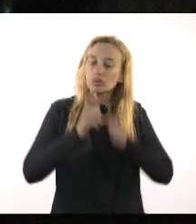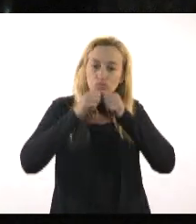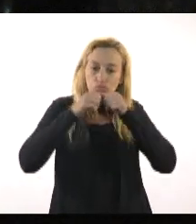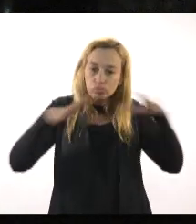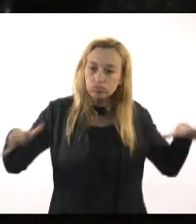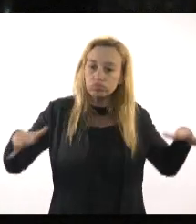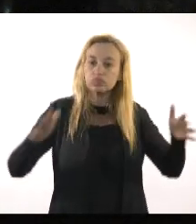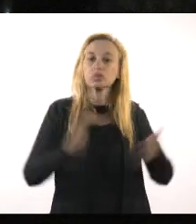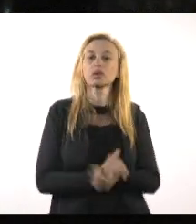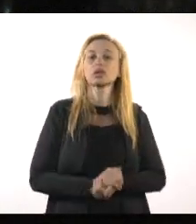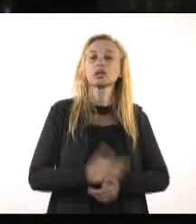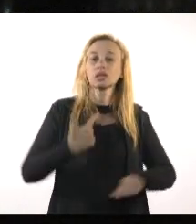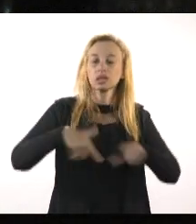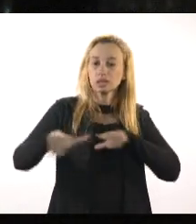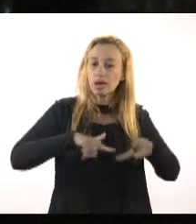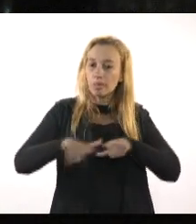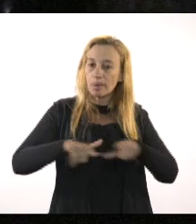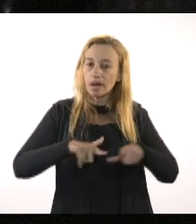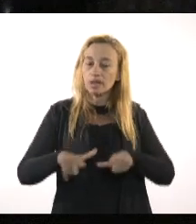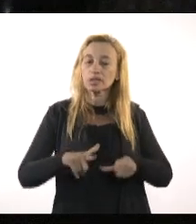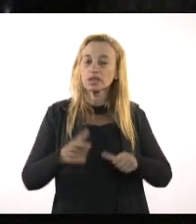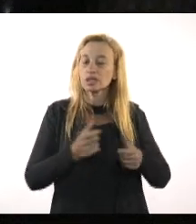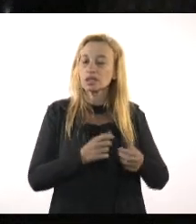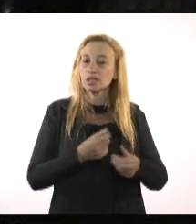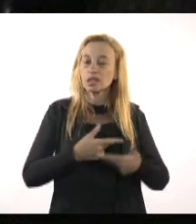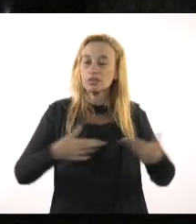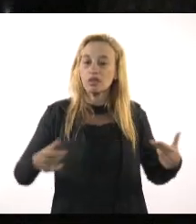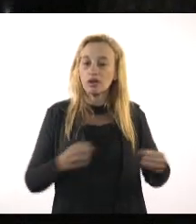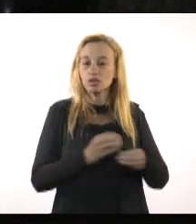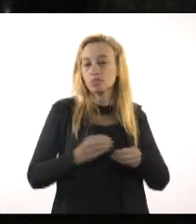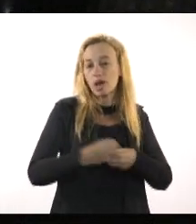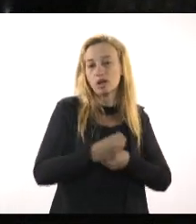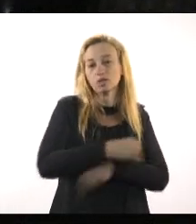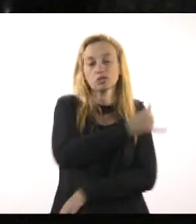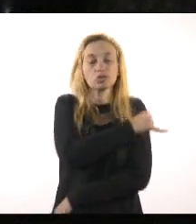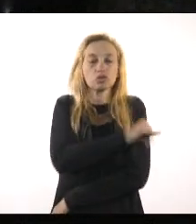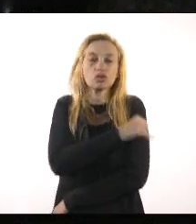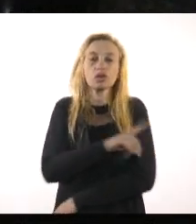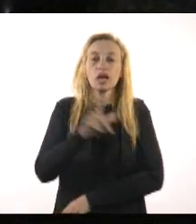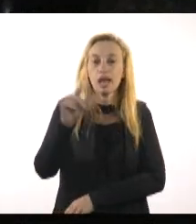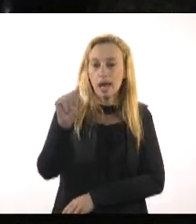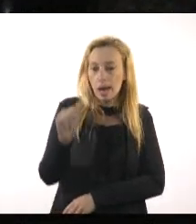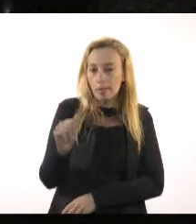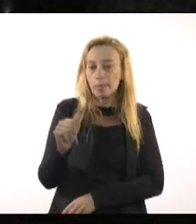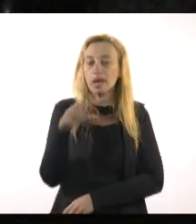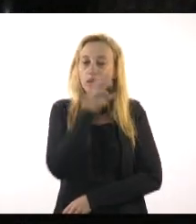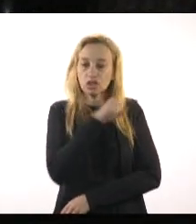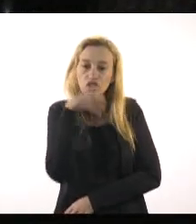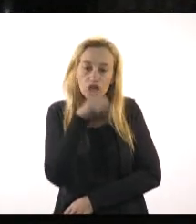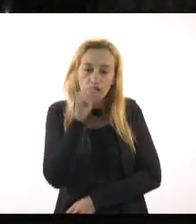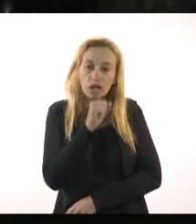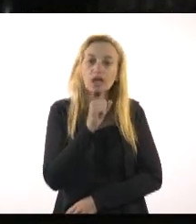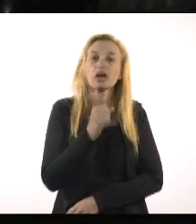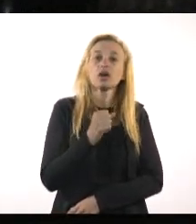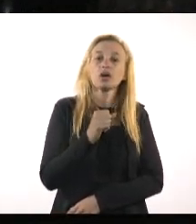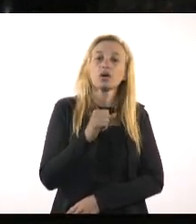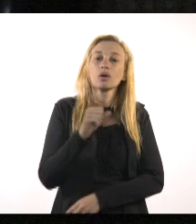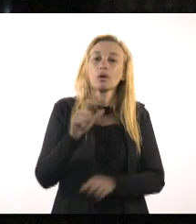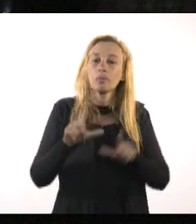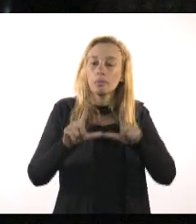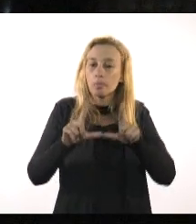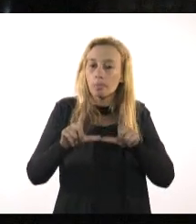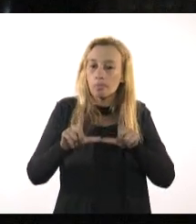estendemos esse trabalho em tantos bairros do Rio de Janeiro, Lapa, Laranjeiras, né,